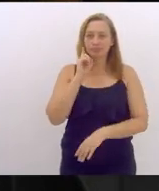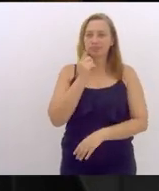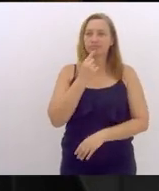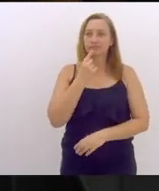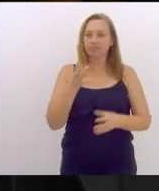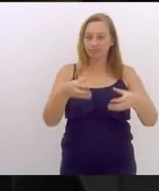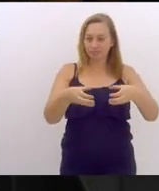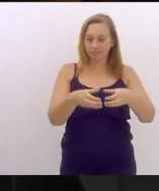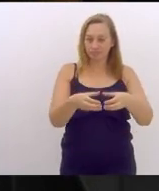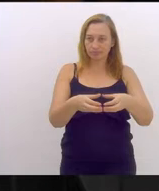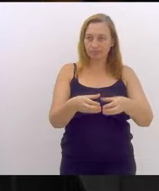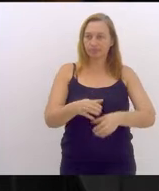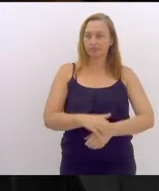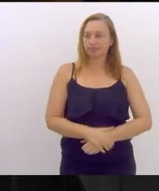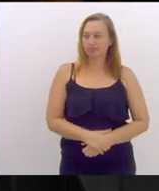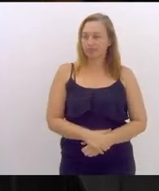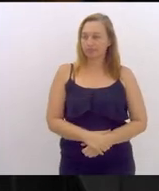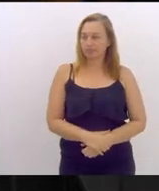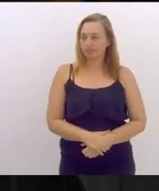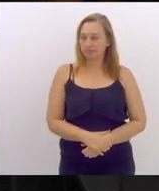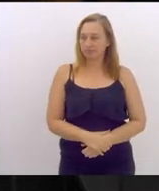deficientes auditivos